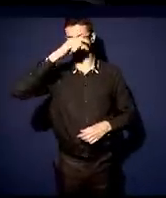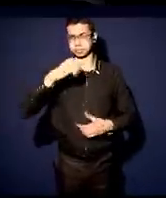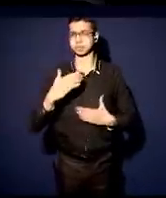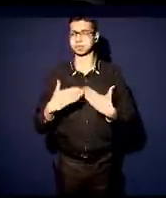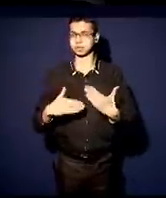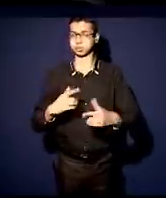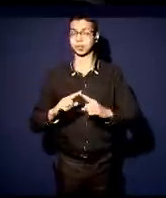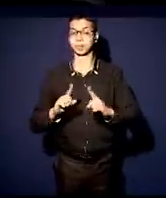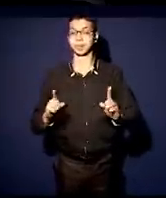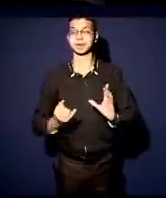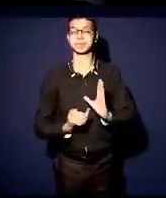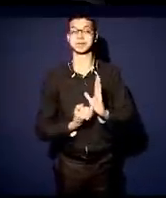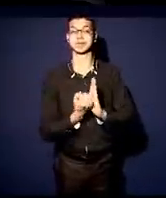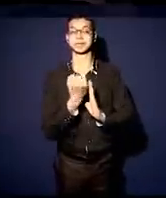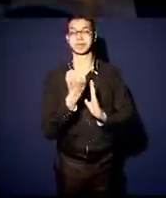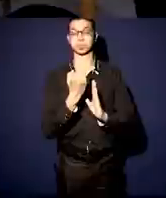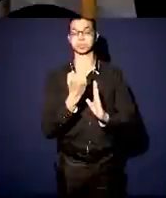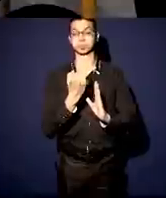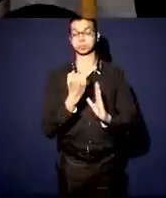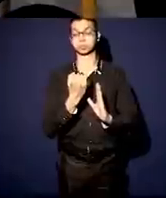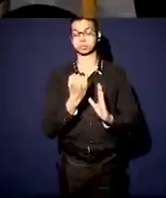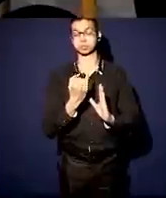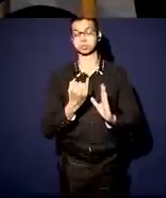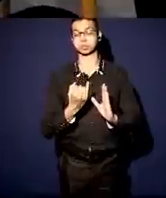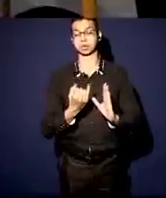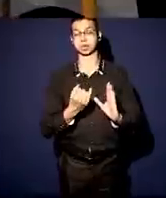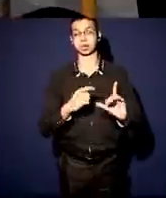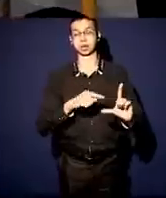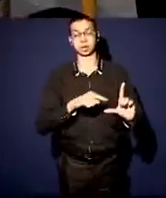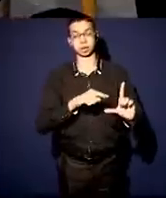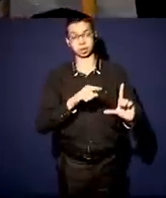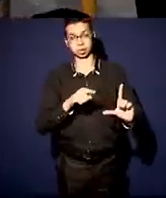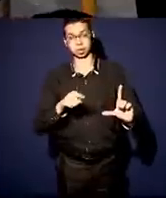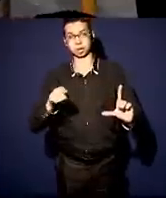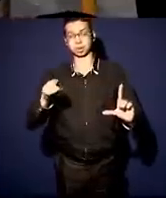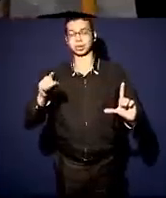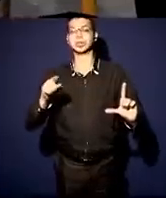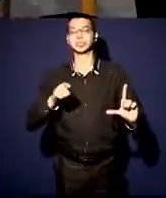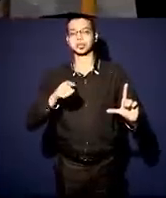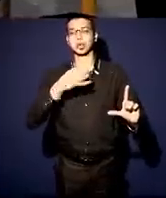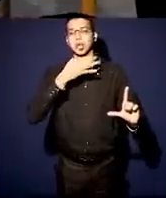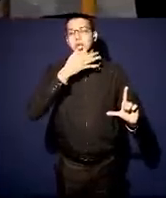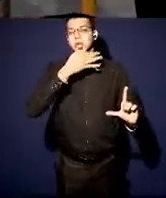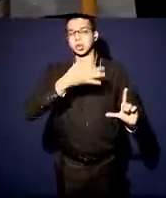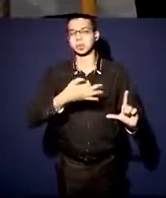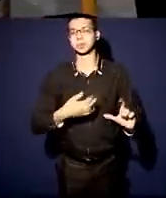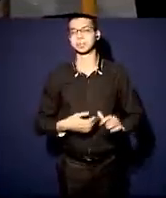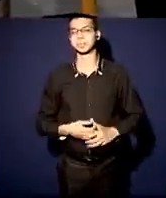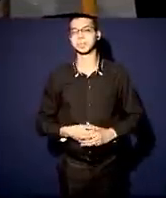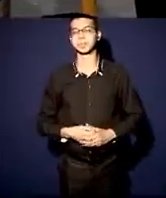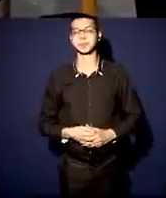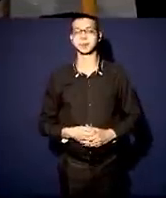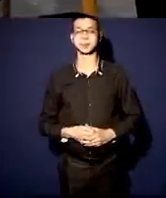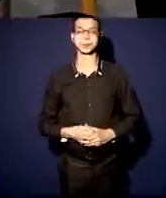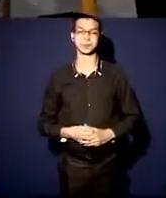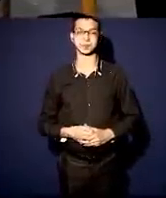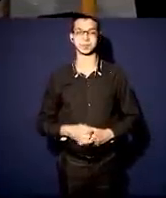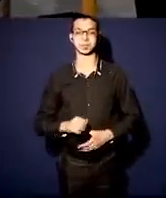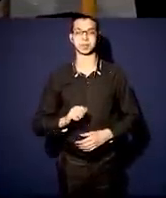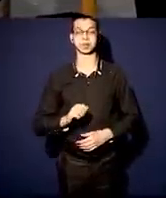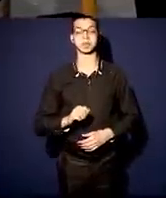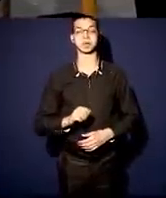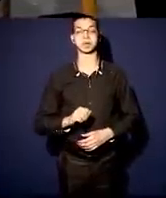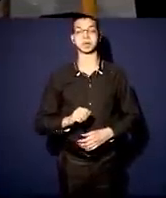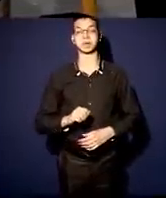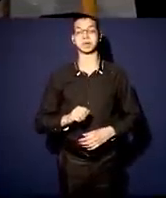seguir a curva que está prevista no mercado. Qual a chance que você dá para esse outcome, que é o que está